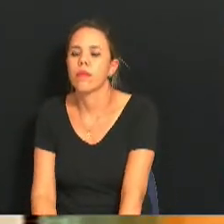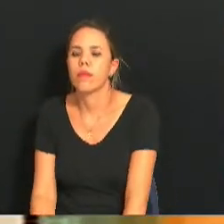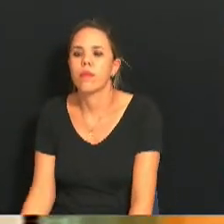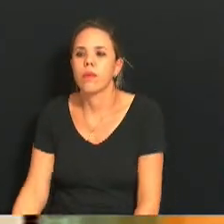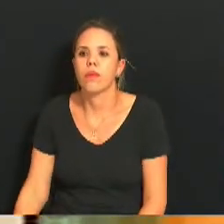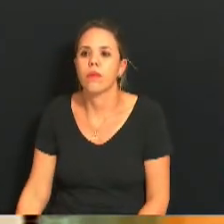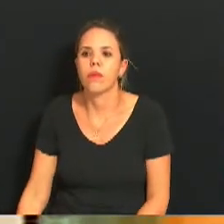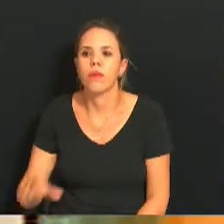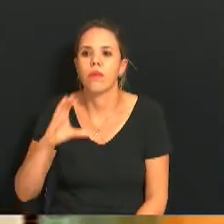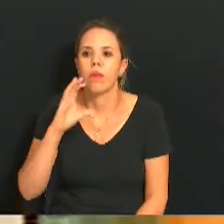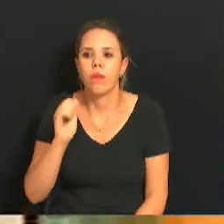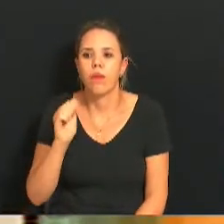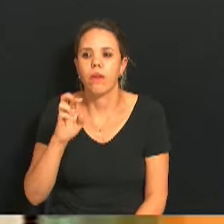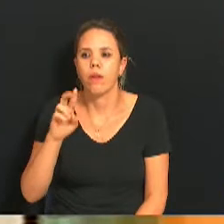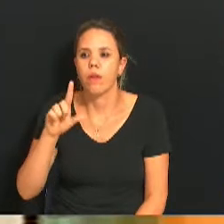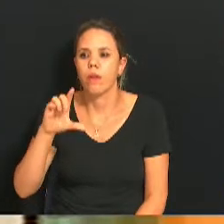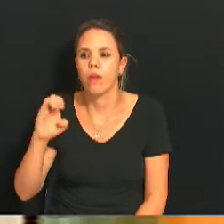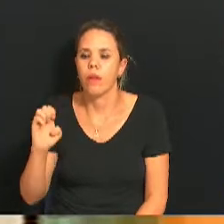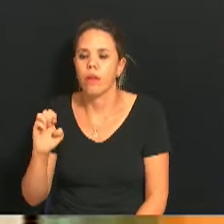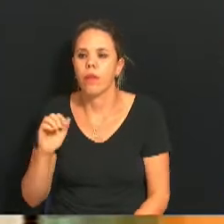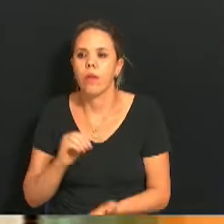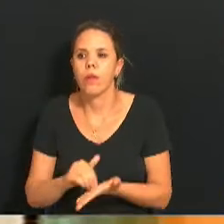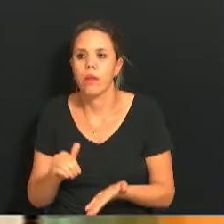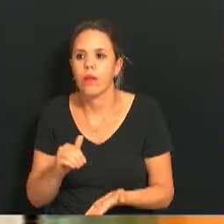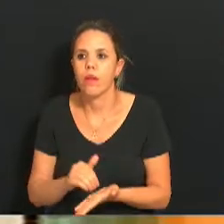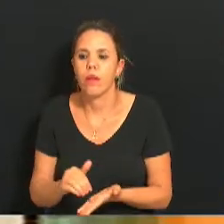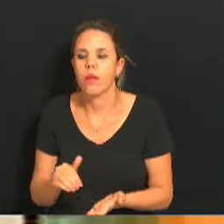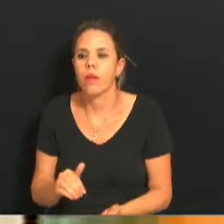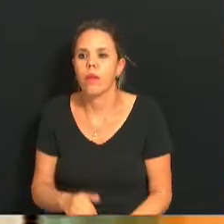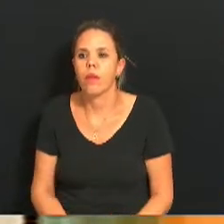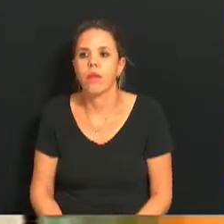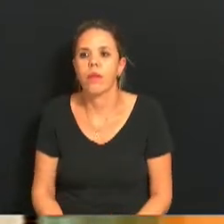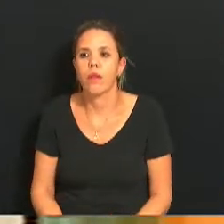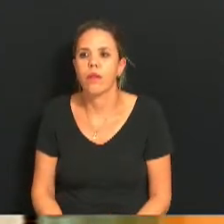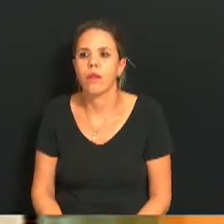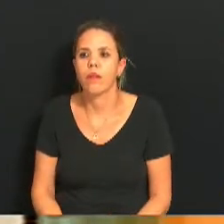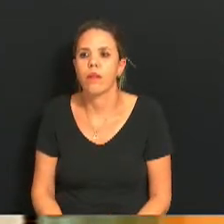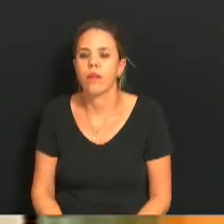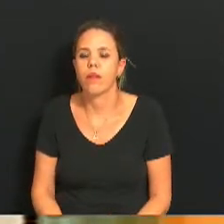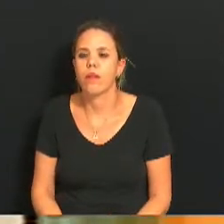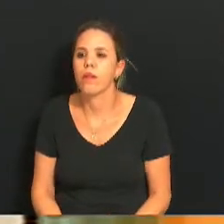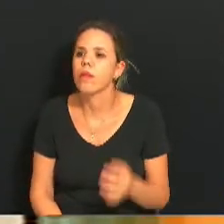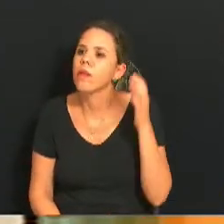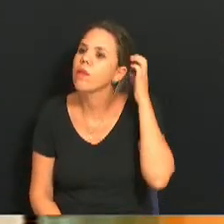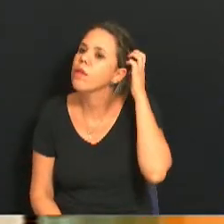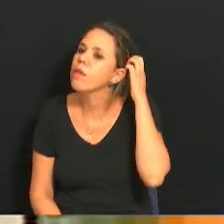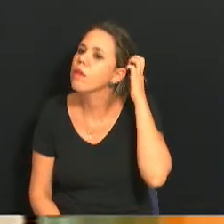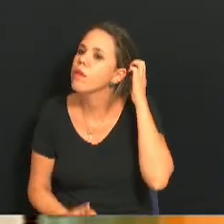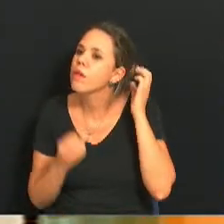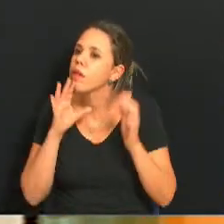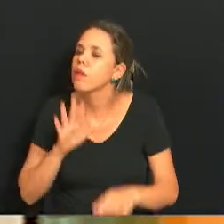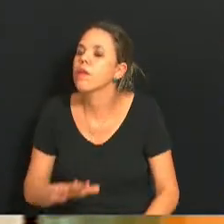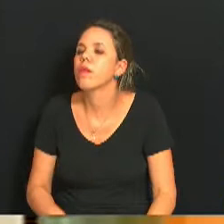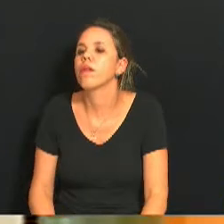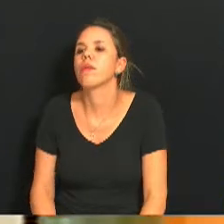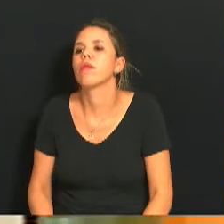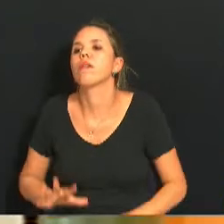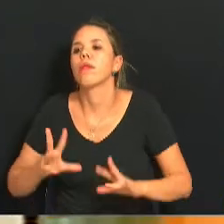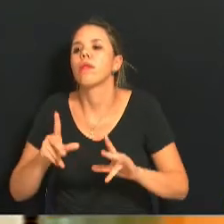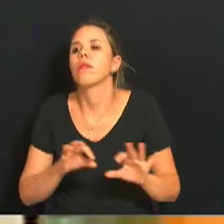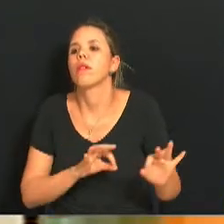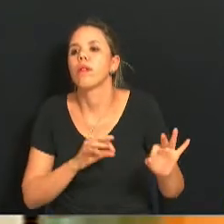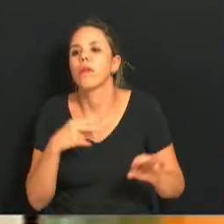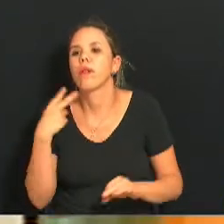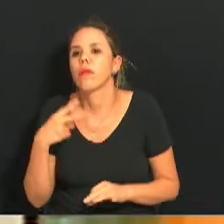se que trabalha conosco as pessoas na Mariana e a um boa tarde também a todos os